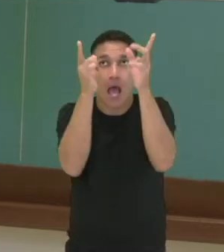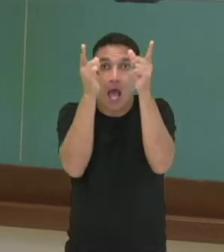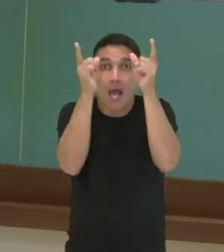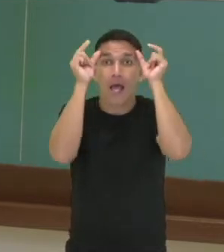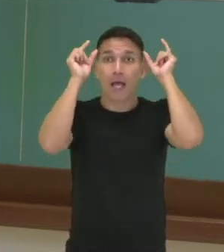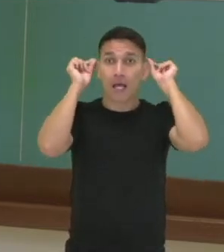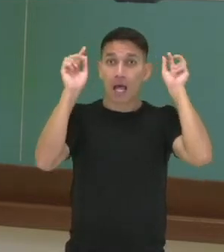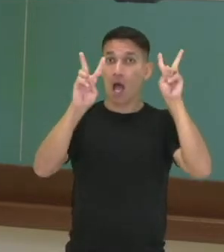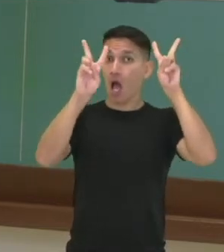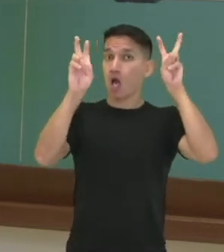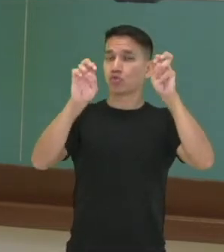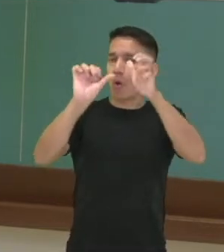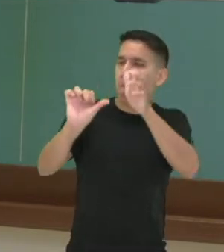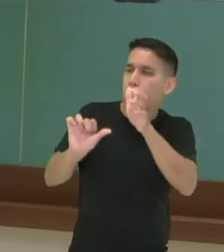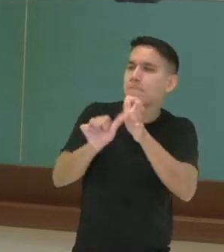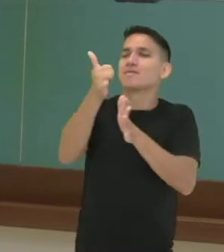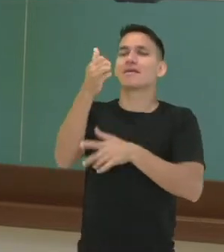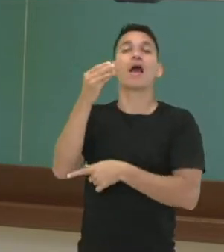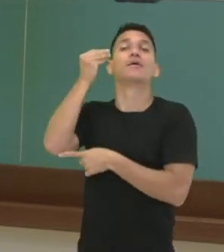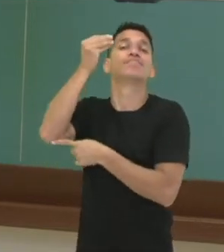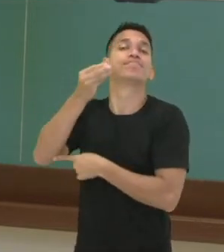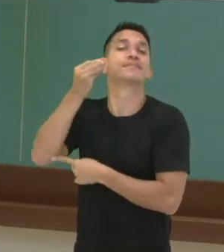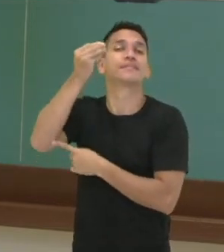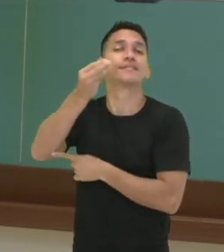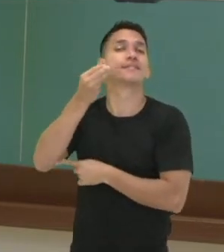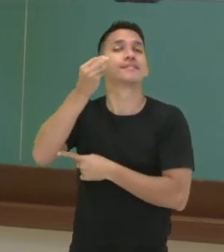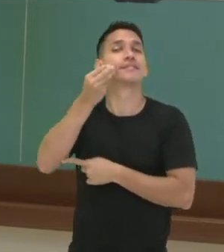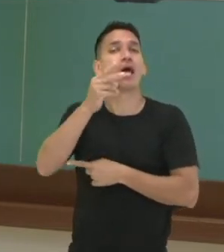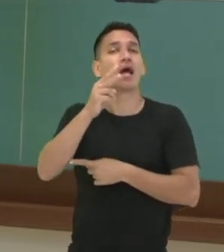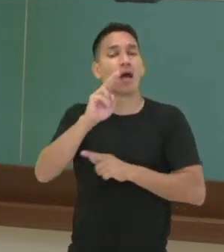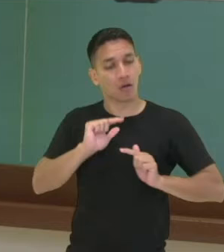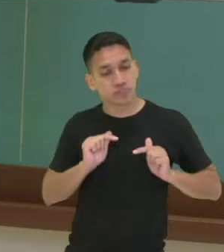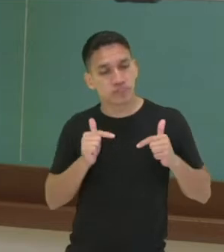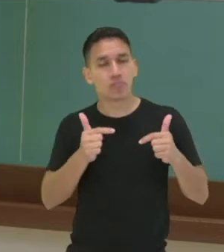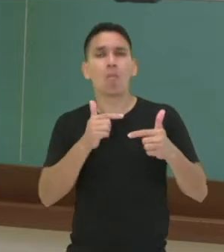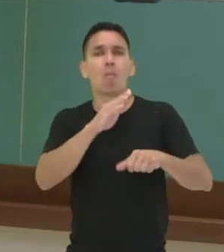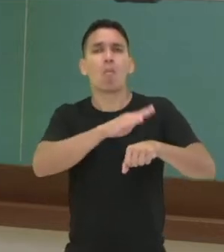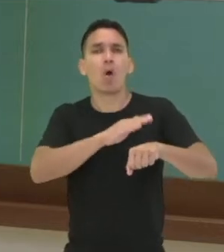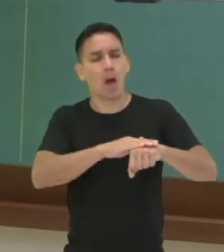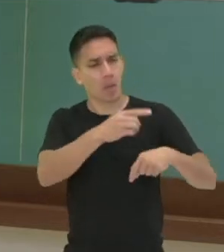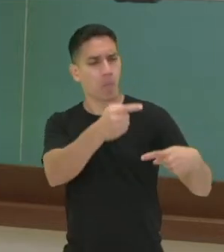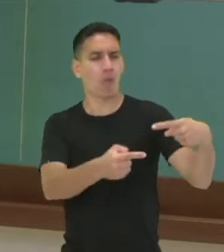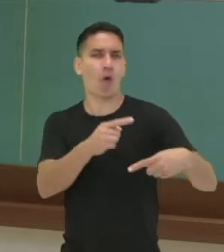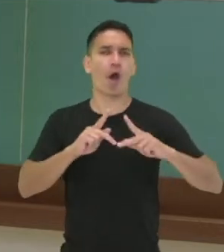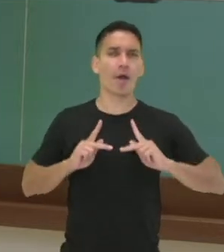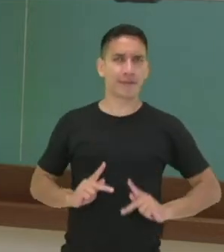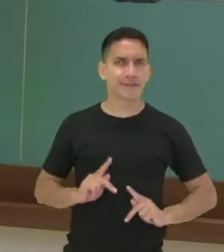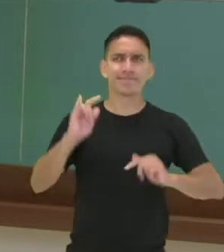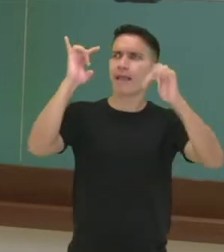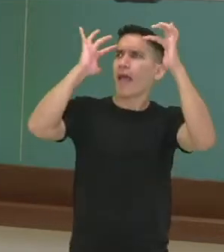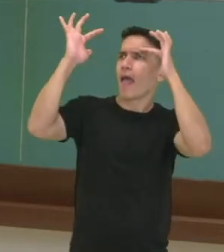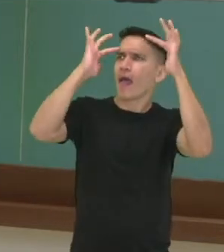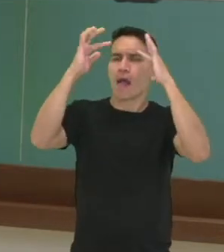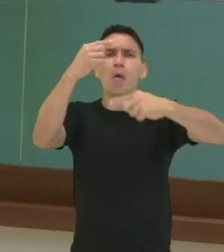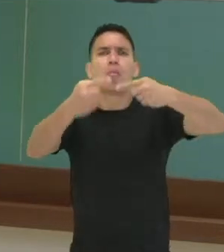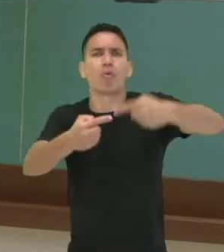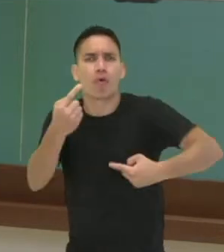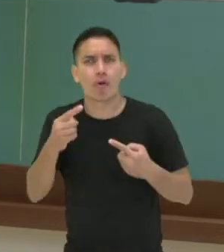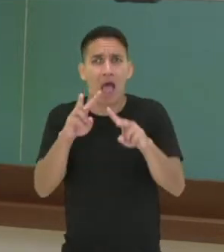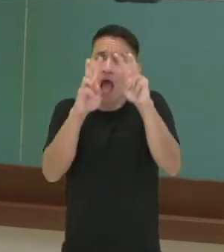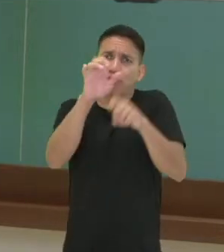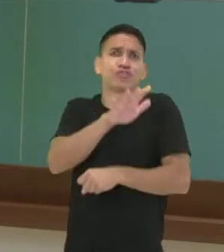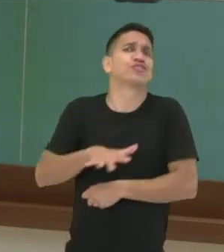quando falamos das primeiras experiências de ação política, de teoria política,